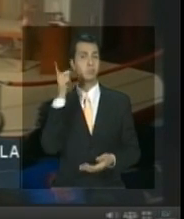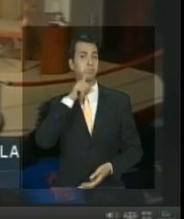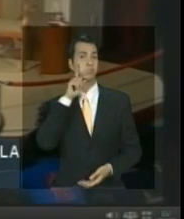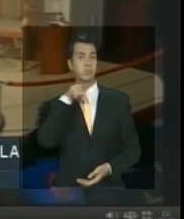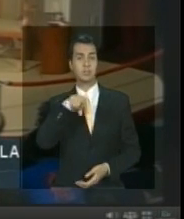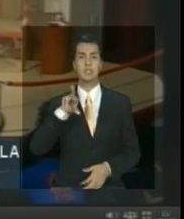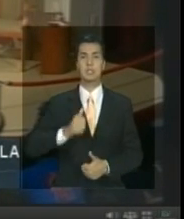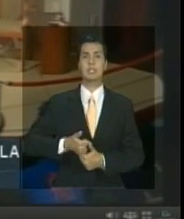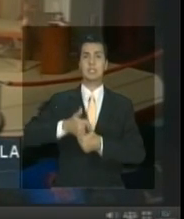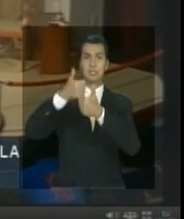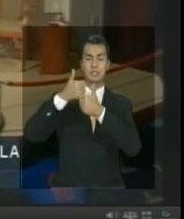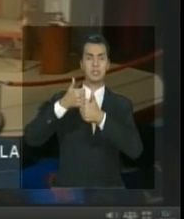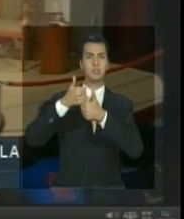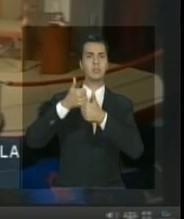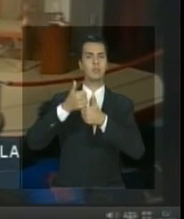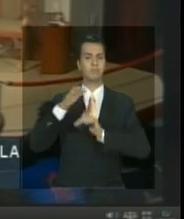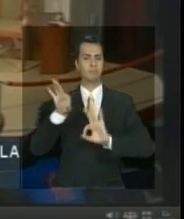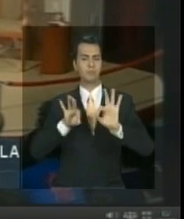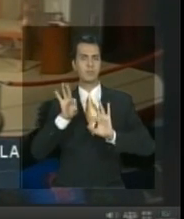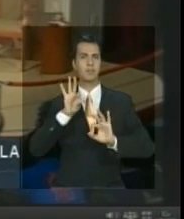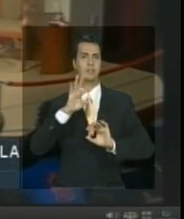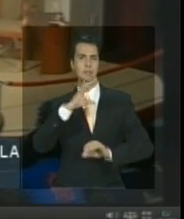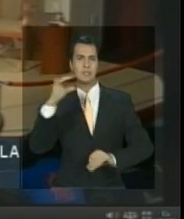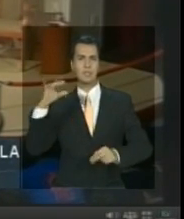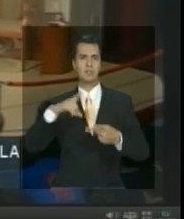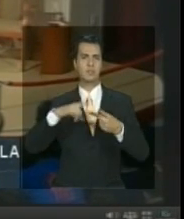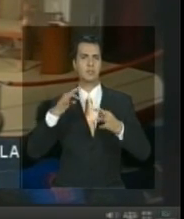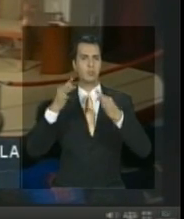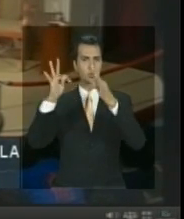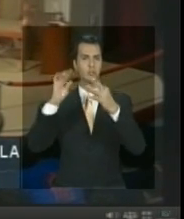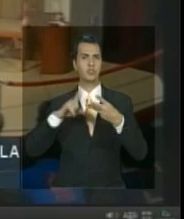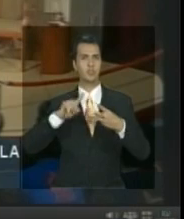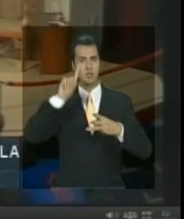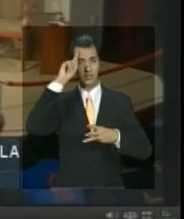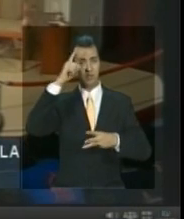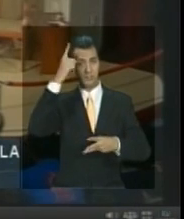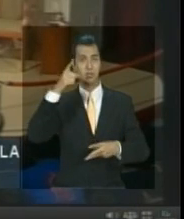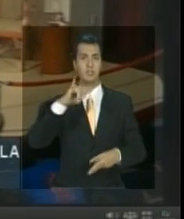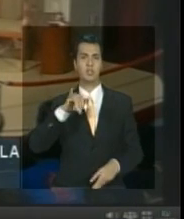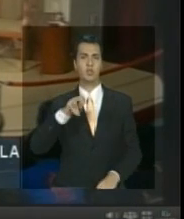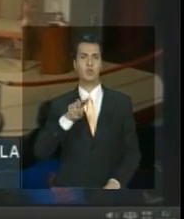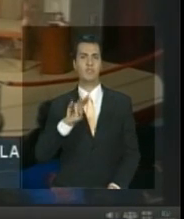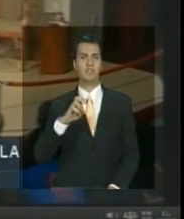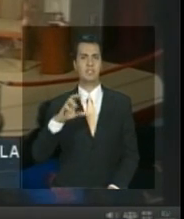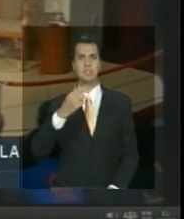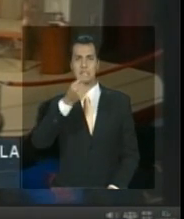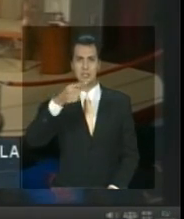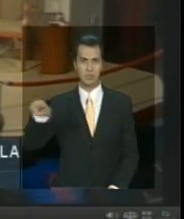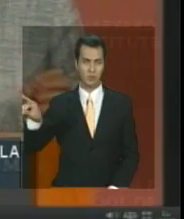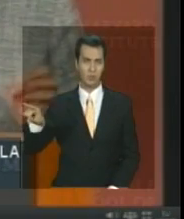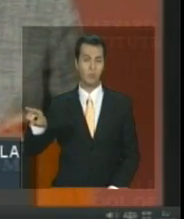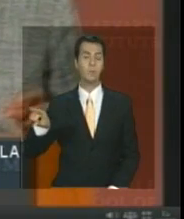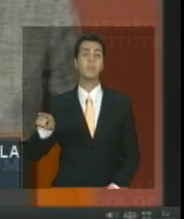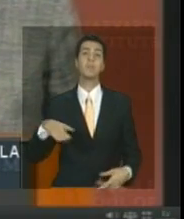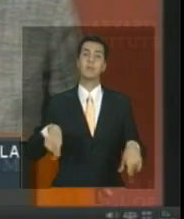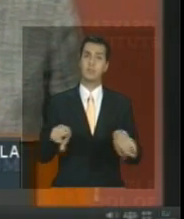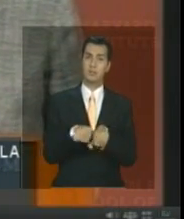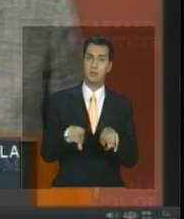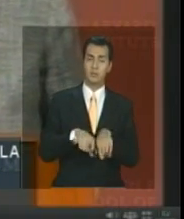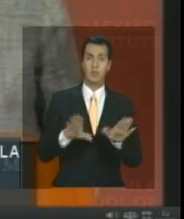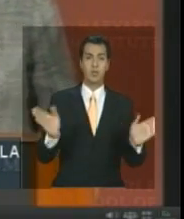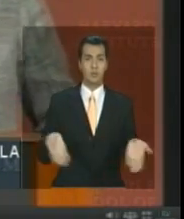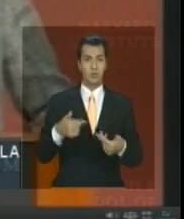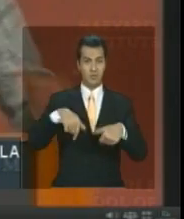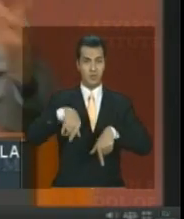ciência, tecnologia e inovação. E, terceiro, porque as forças democráticas que fundaram esse país tornaram